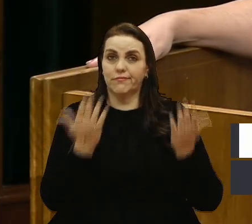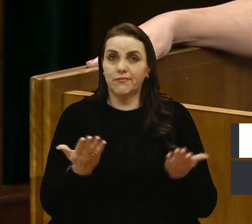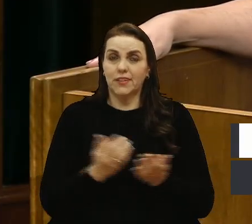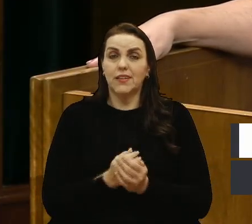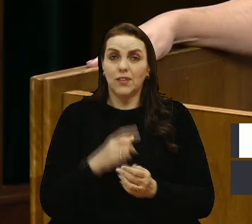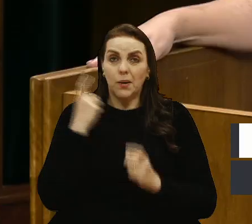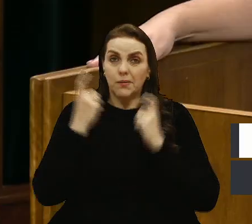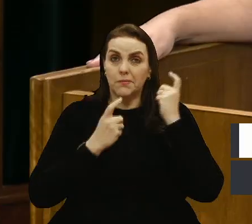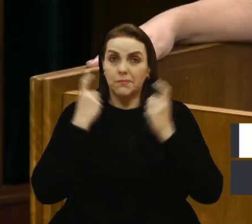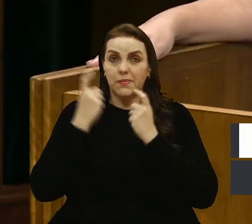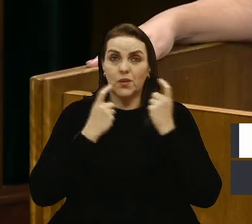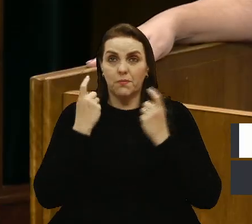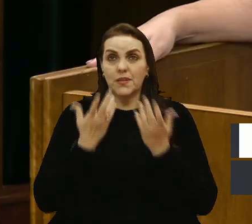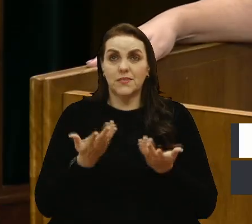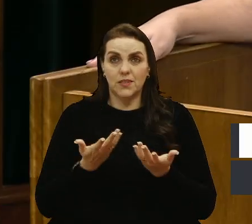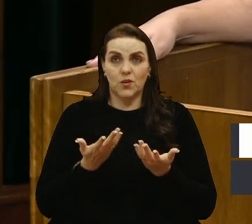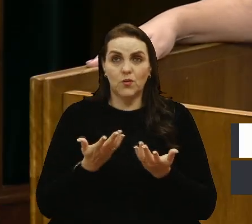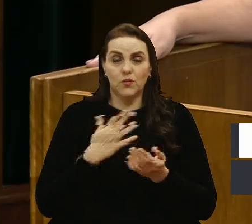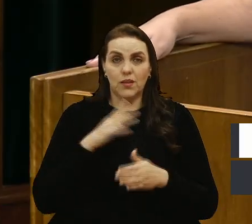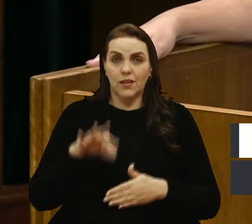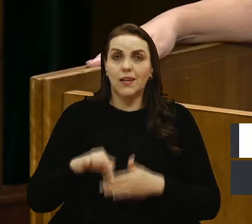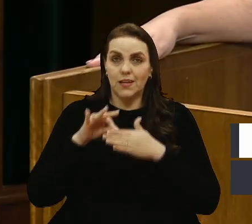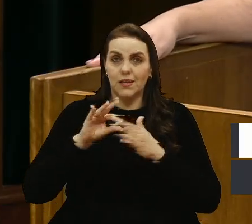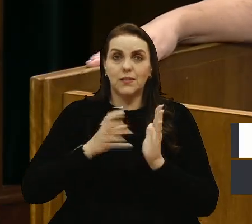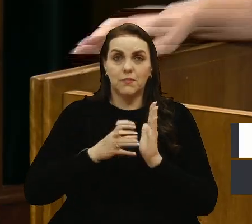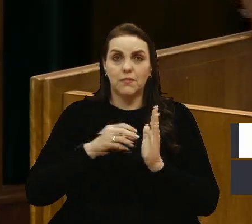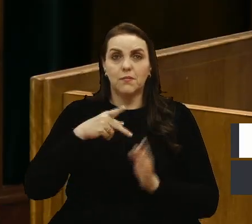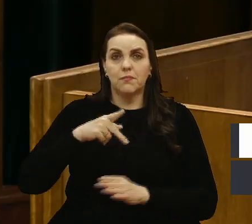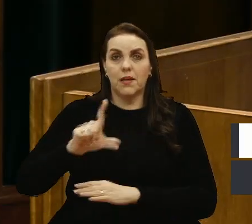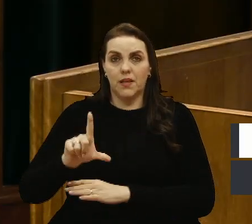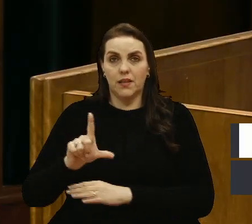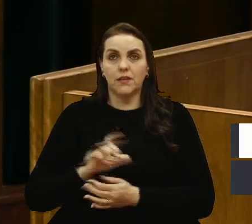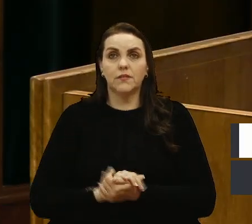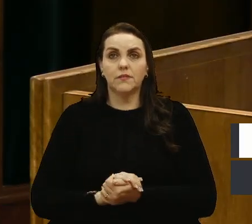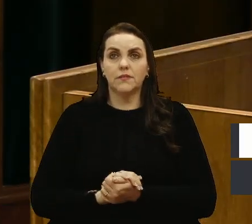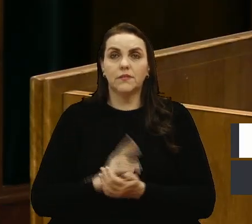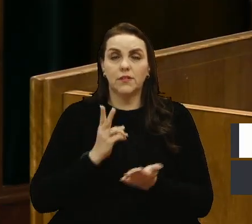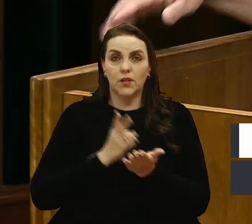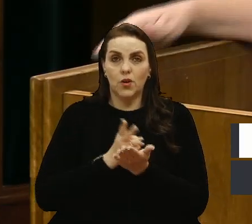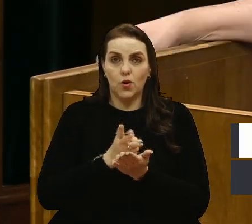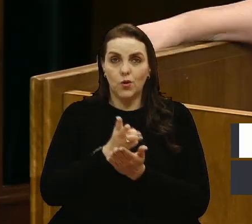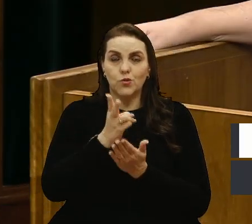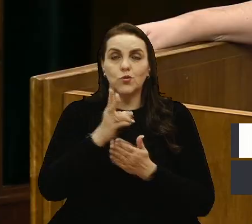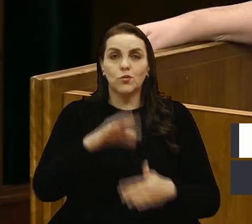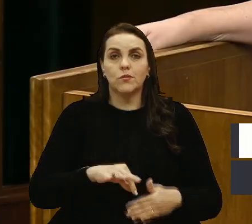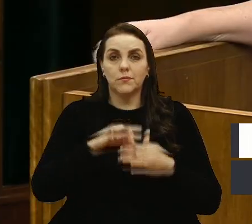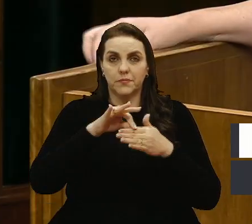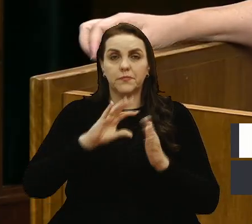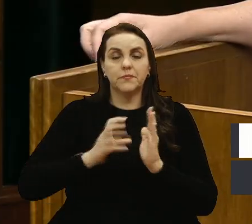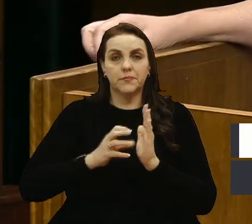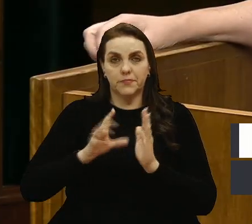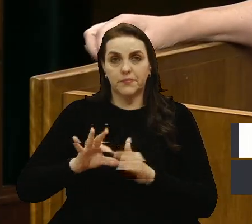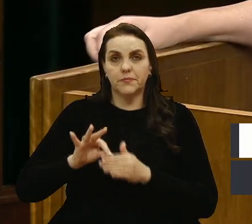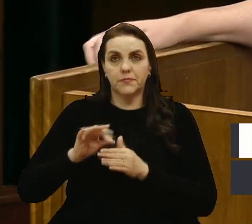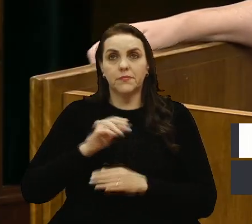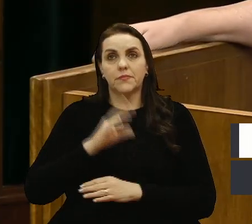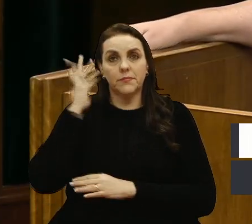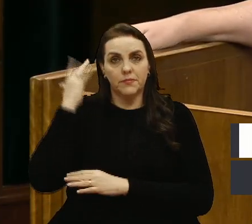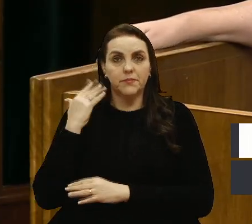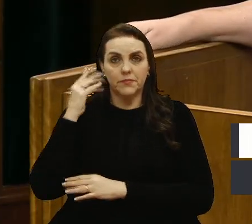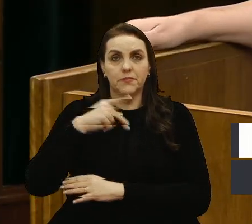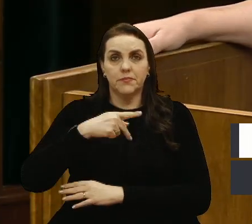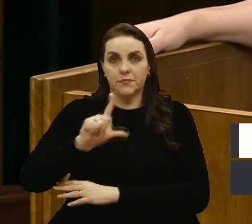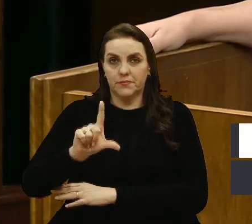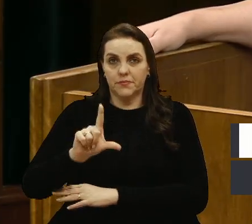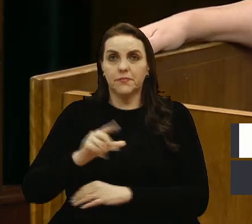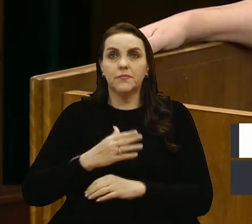nos preocupa, uma declaração de líder da bancada do PL. Continua em declaração de líder a vereadora Daiane Melo, do PL. No final, a